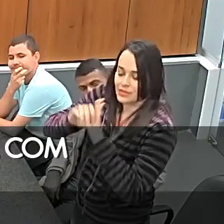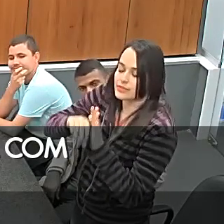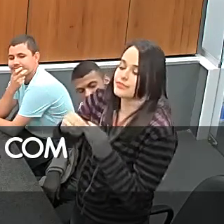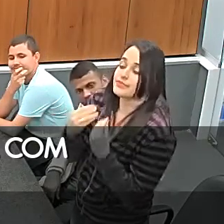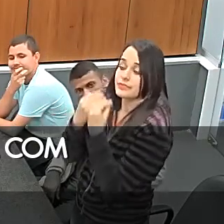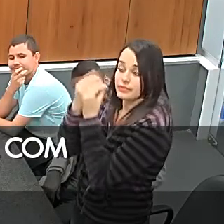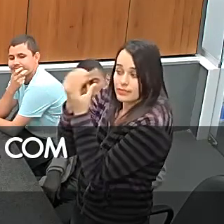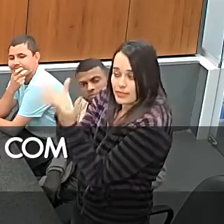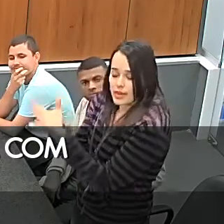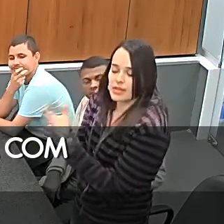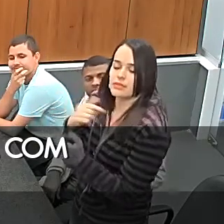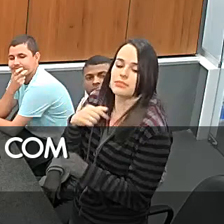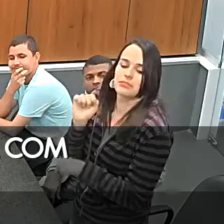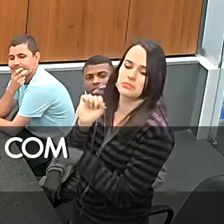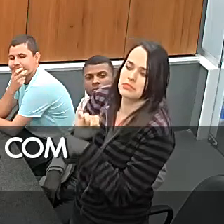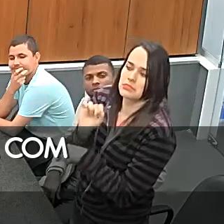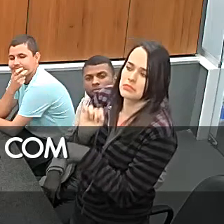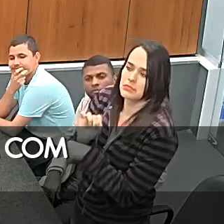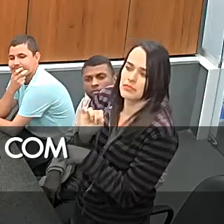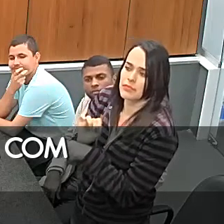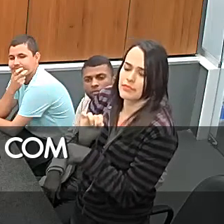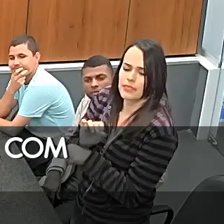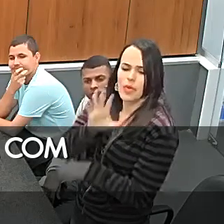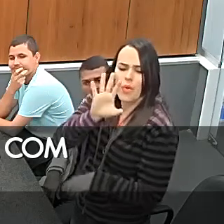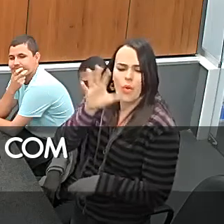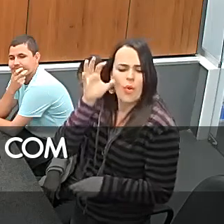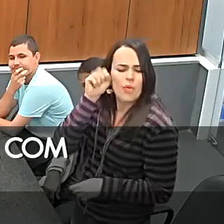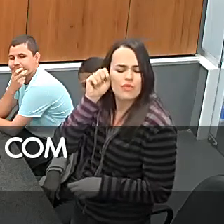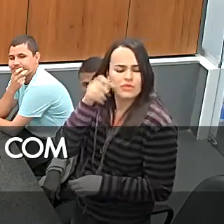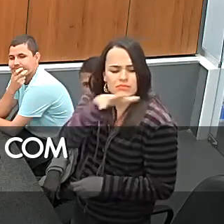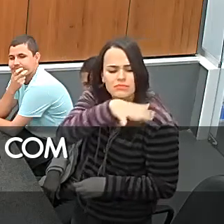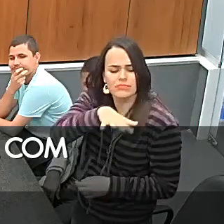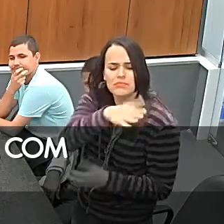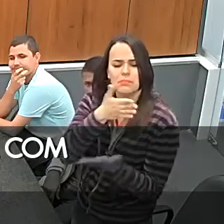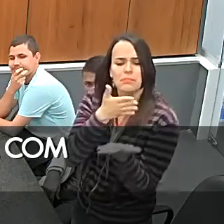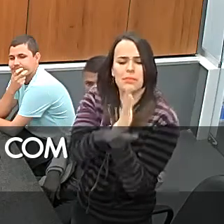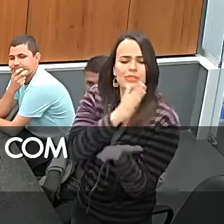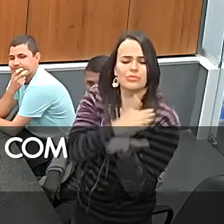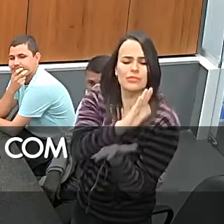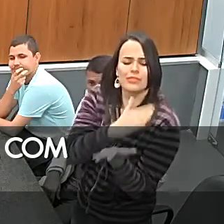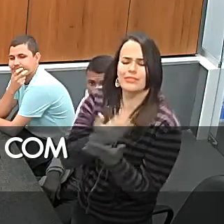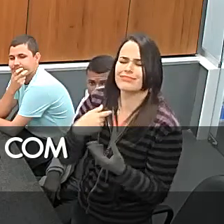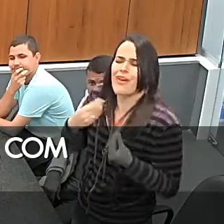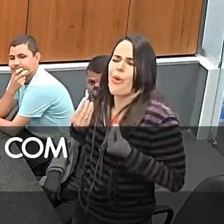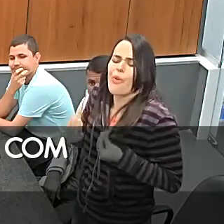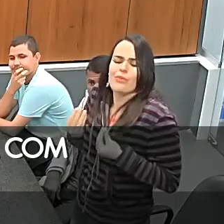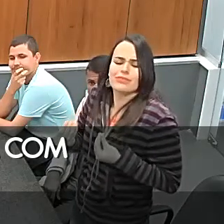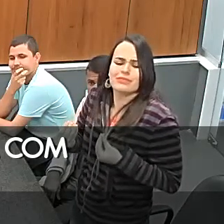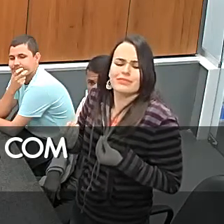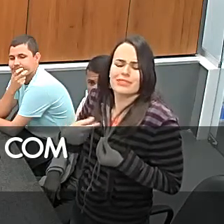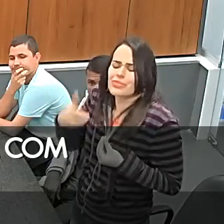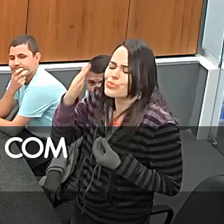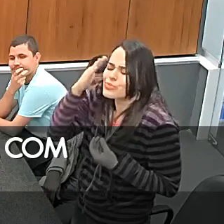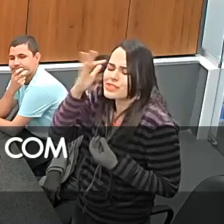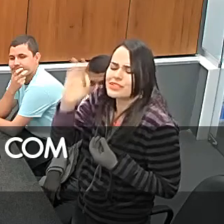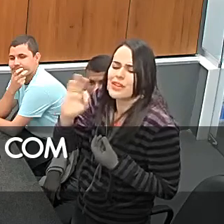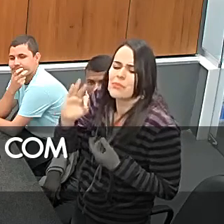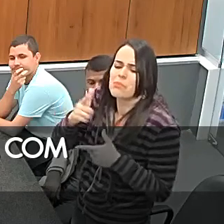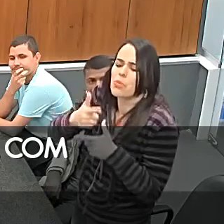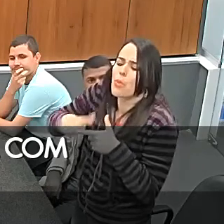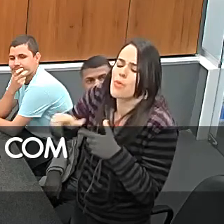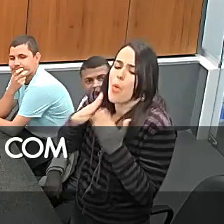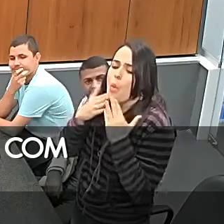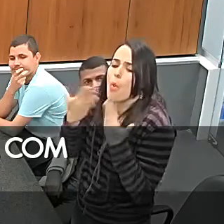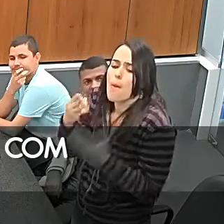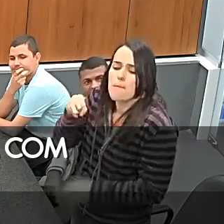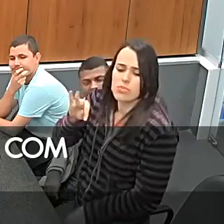a questão do edital que a gente entregou e estamos aguardando. Alguns ouvintes, eles passam, eles conseguem, eles conquistam,